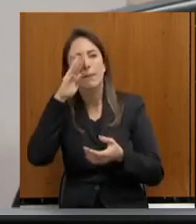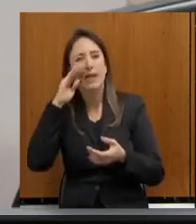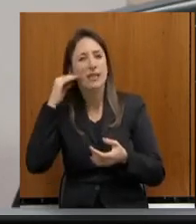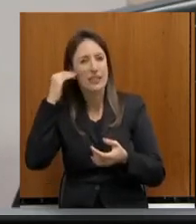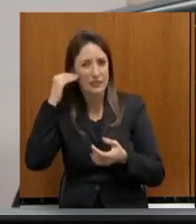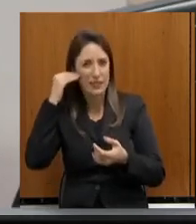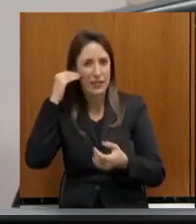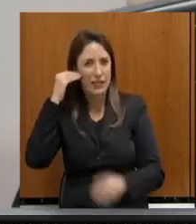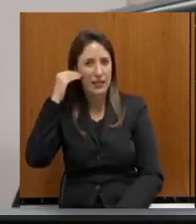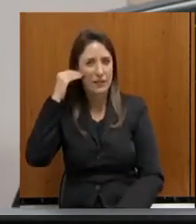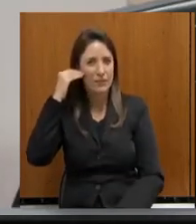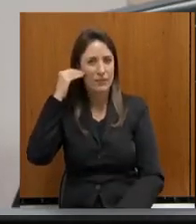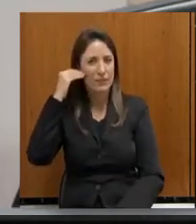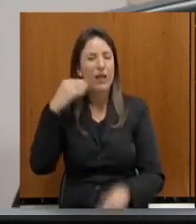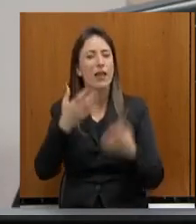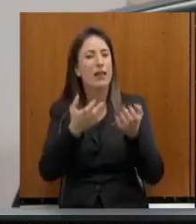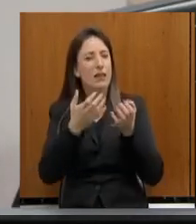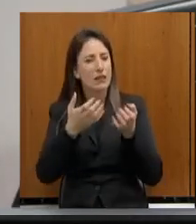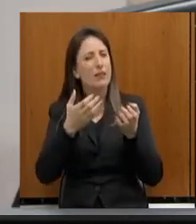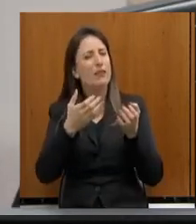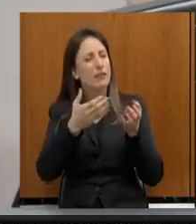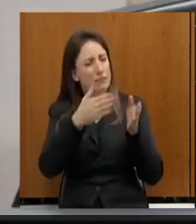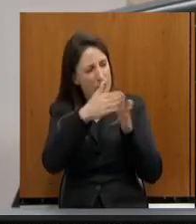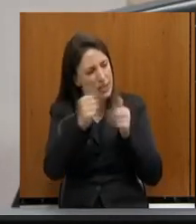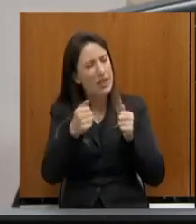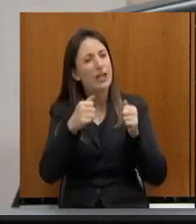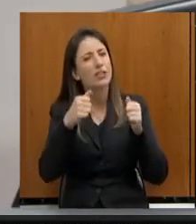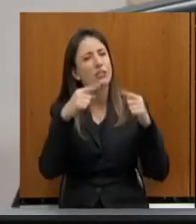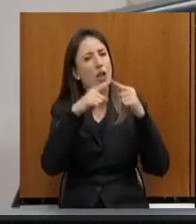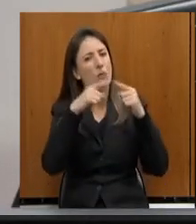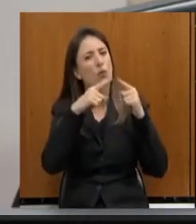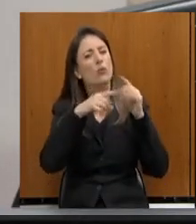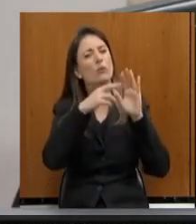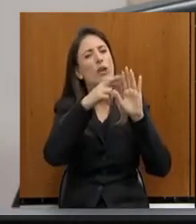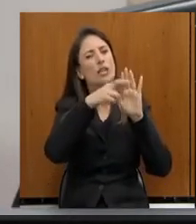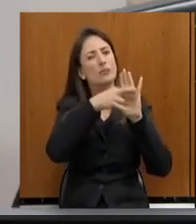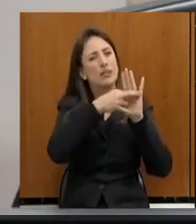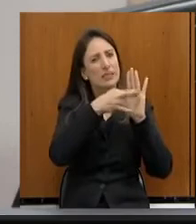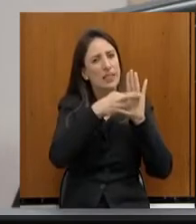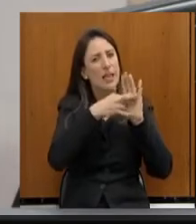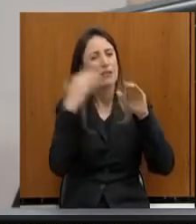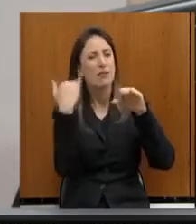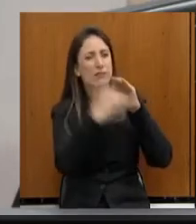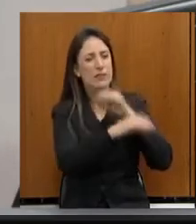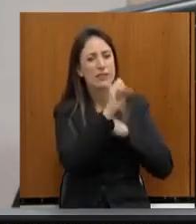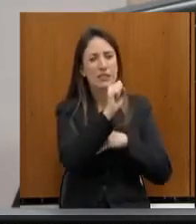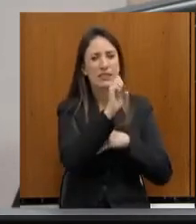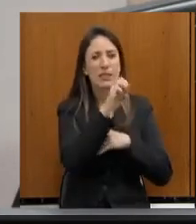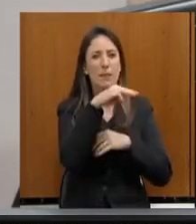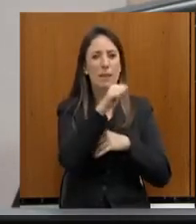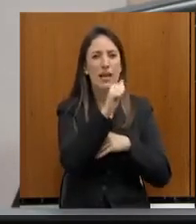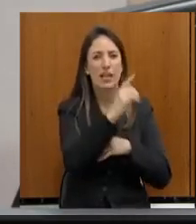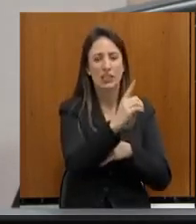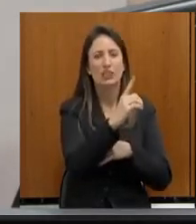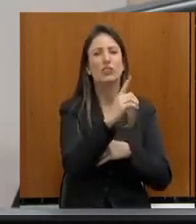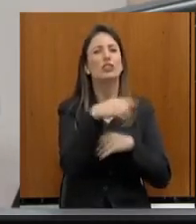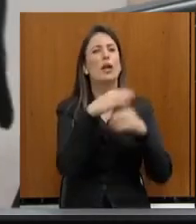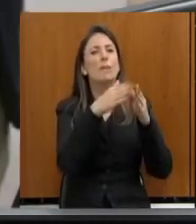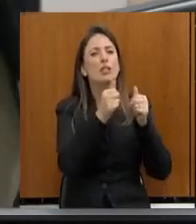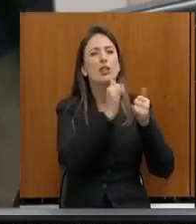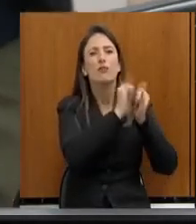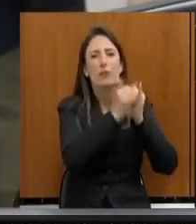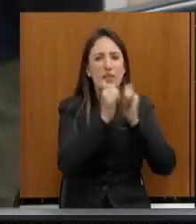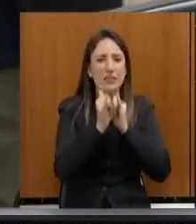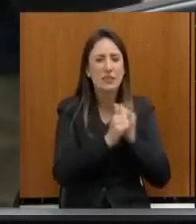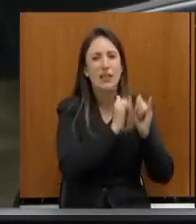Cerqueira em guerra de acordo com o Regimento Interno seja encaminhada a semad pediu de informações consubstanciado em todos os